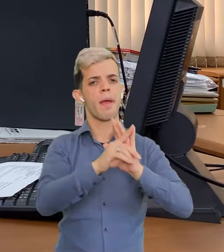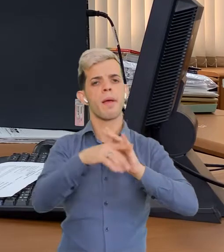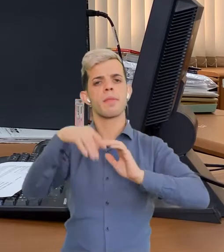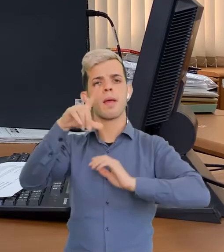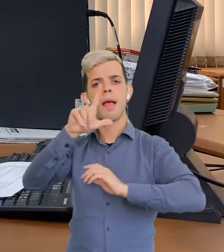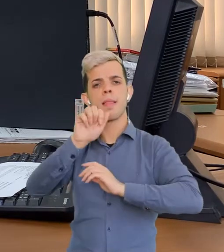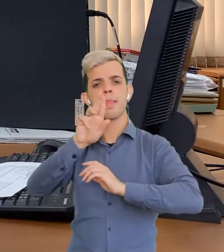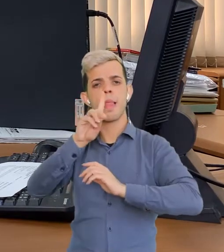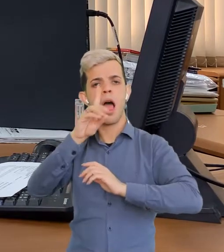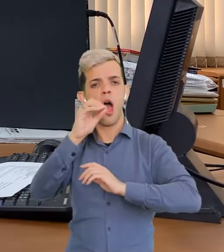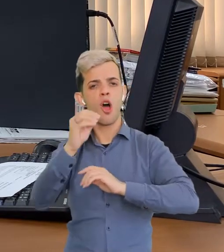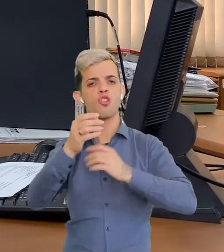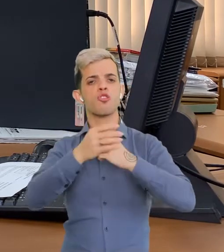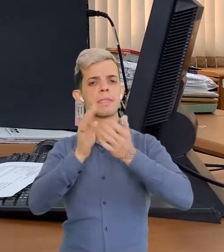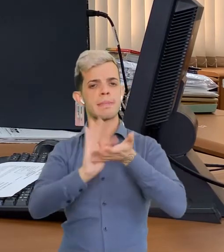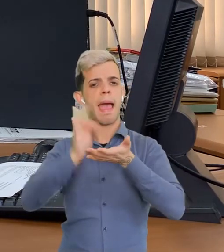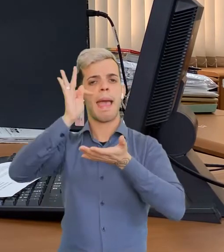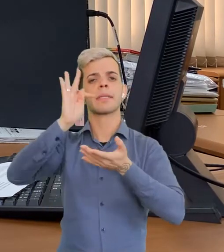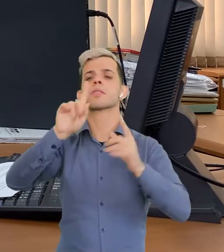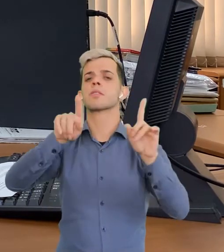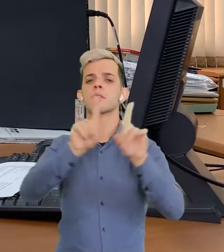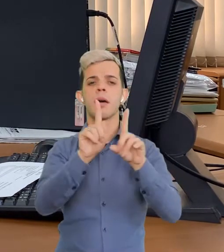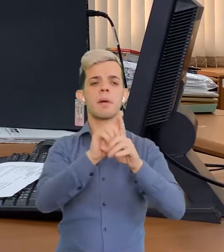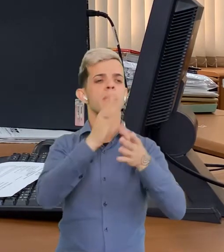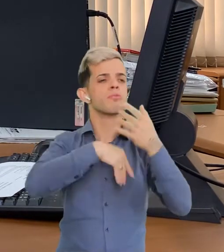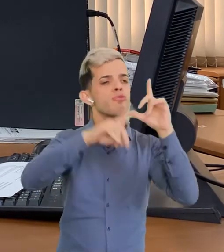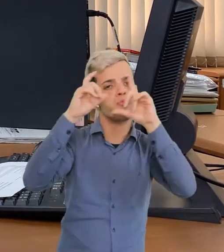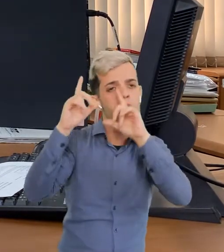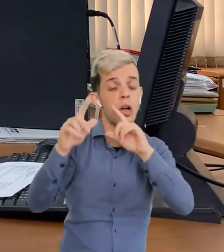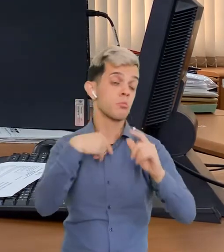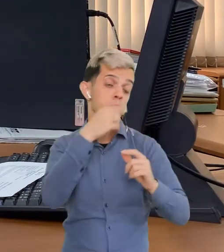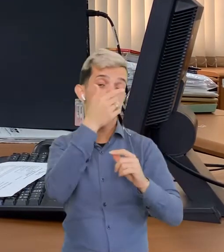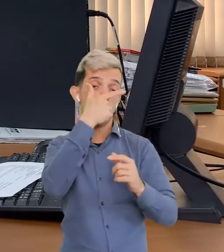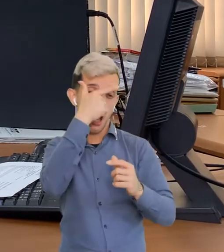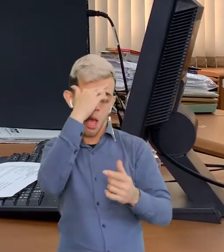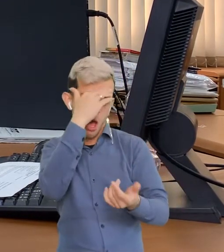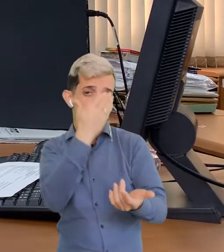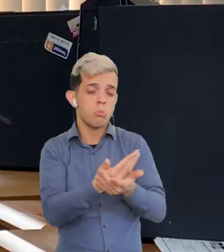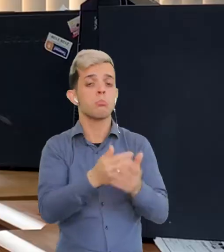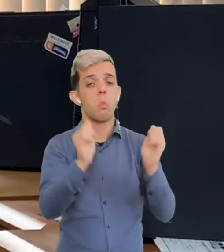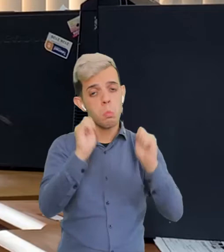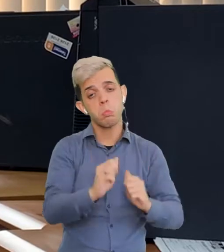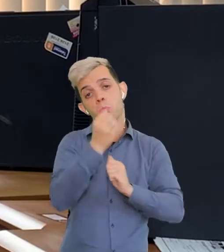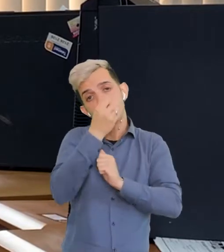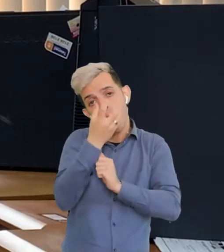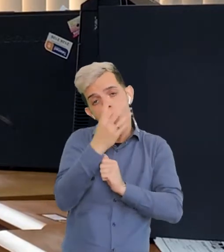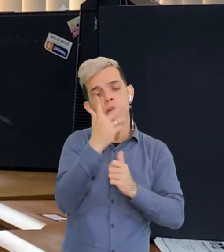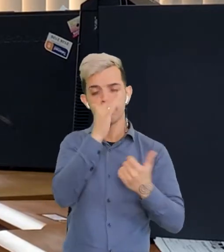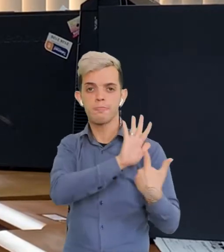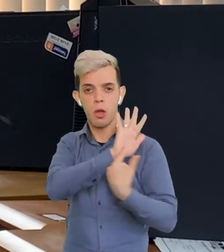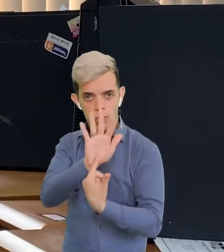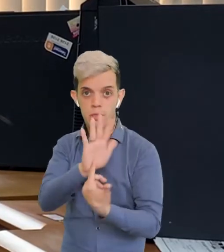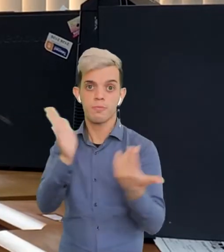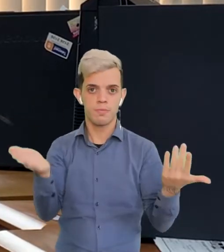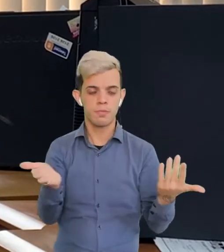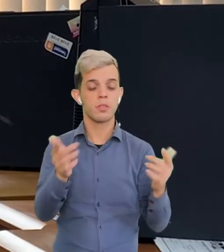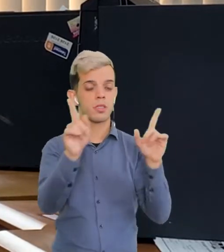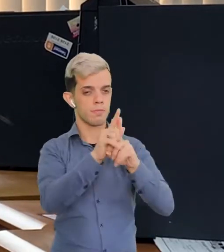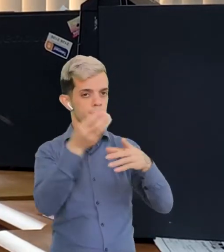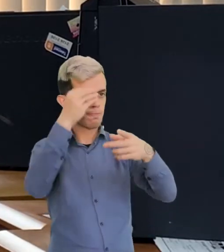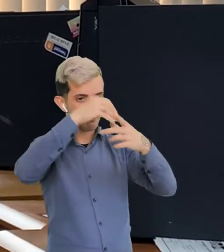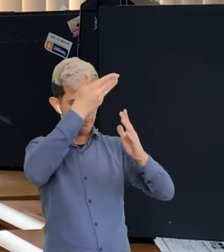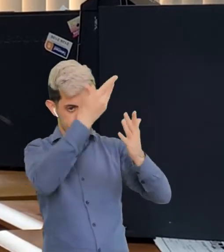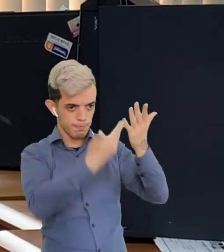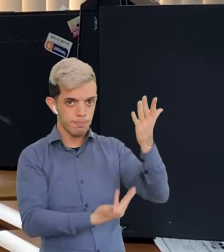técnicos e fotos que ele tenha e que ele acha que sejam necessárias para compor a defesa. Nas razões finais, é interessante que